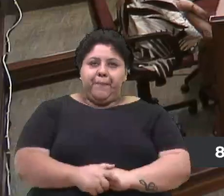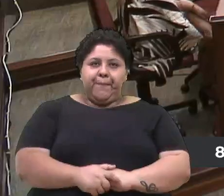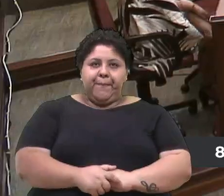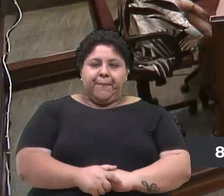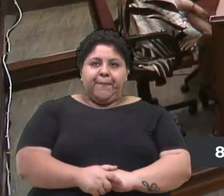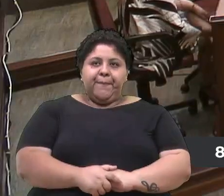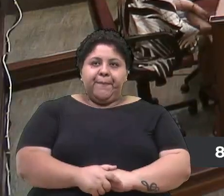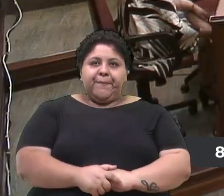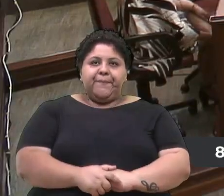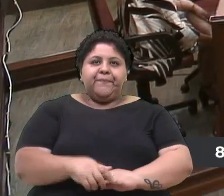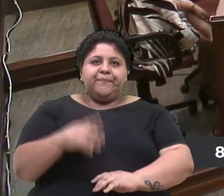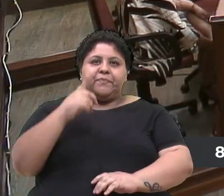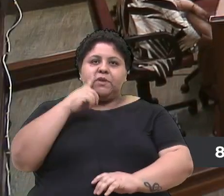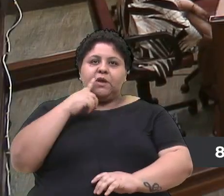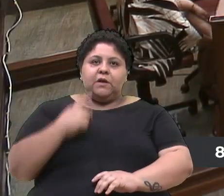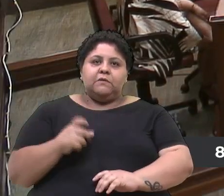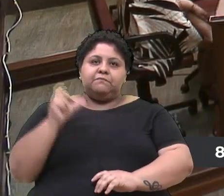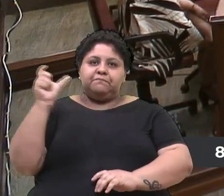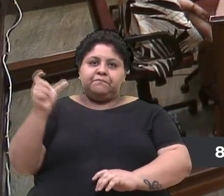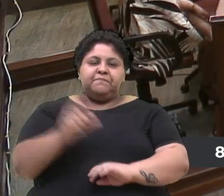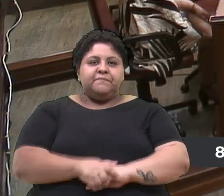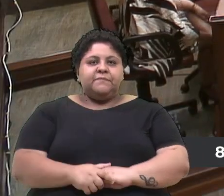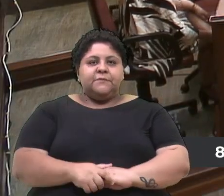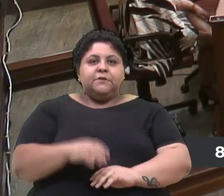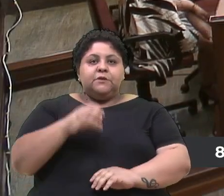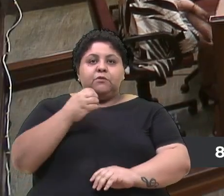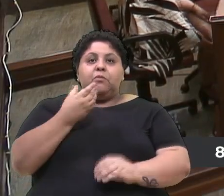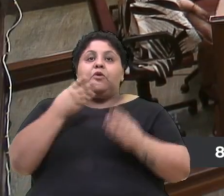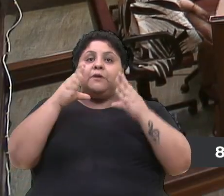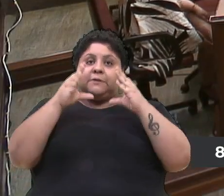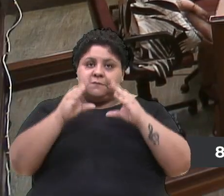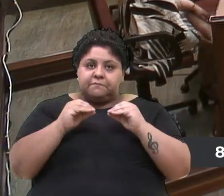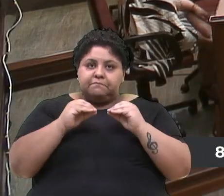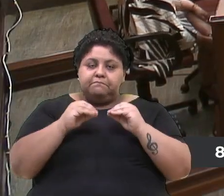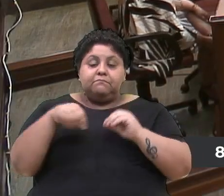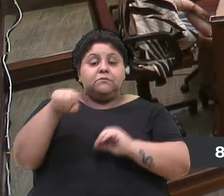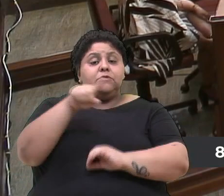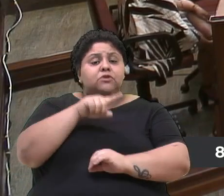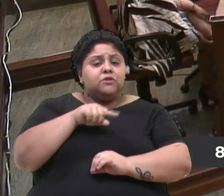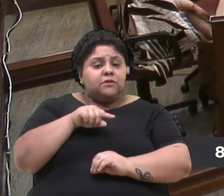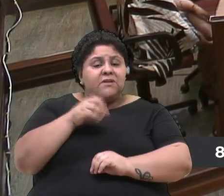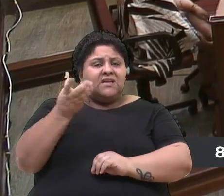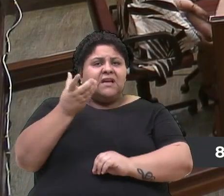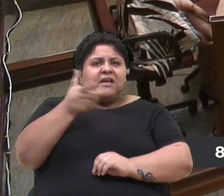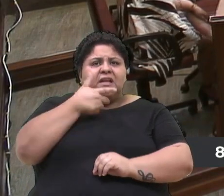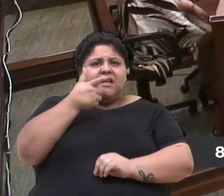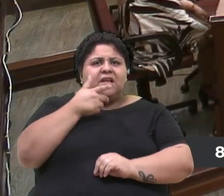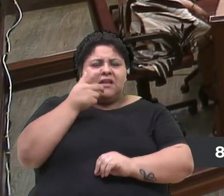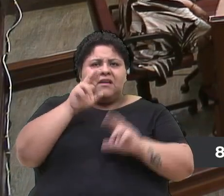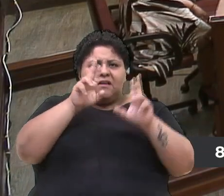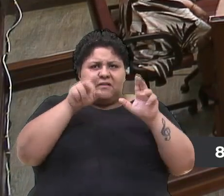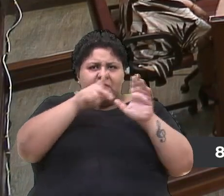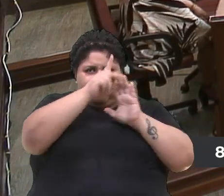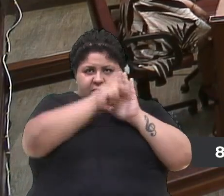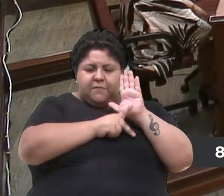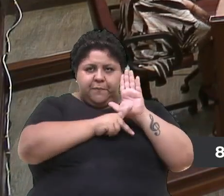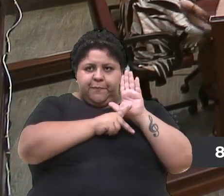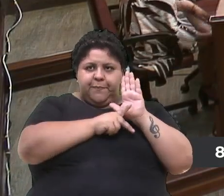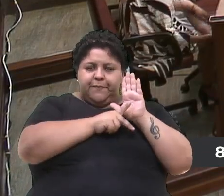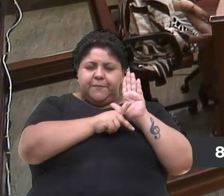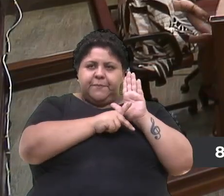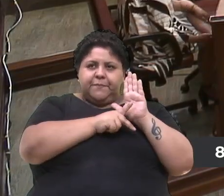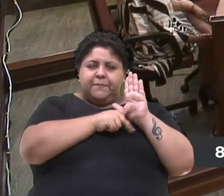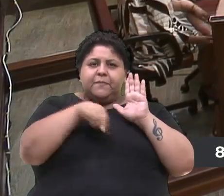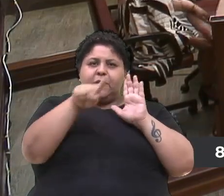Com a palavra. Boa noite. Eu quero falar sobre esse projeto. Nós fizemos